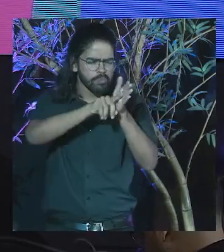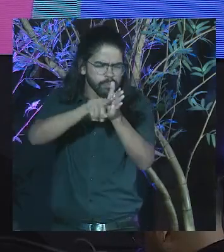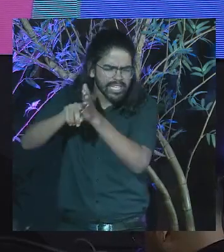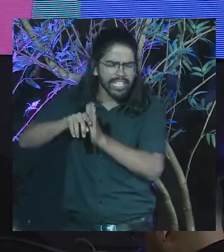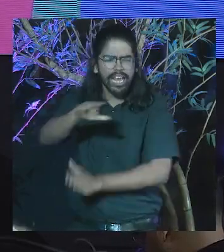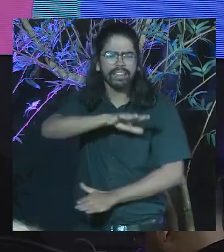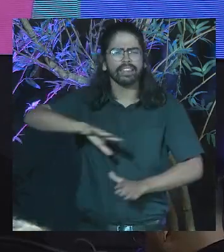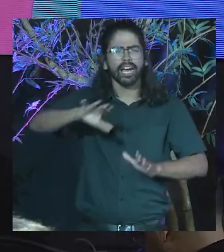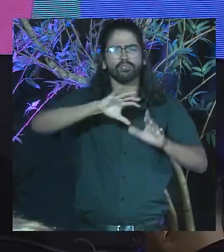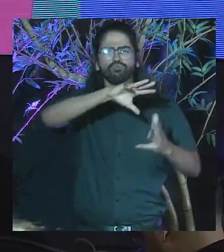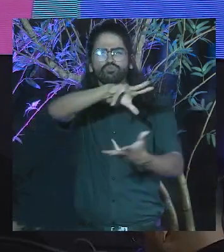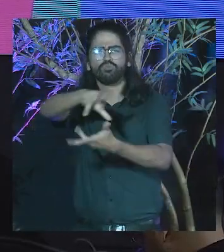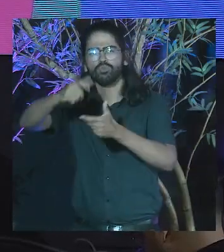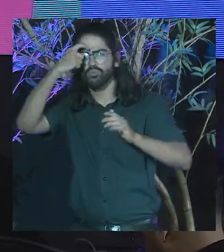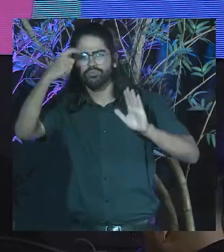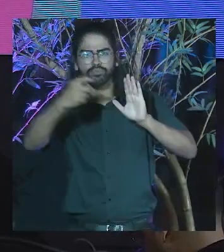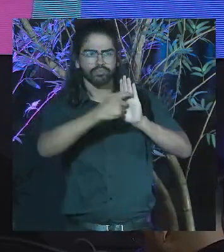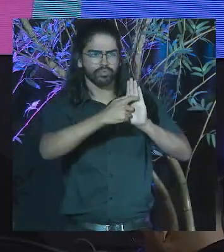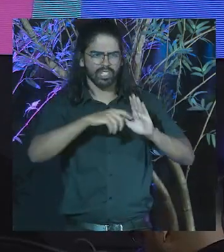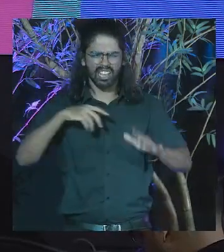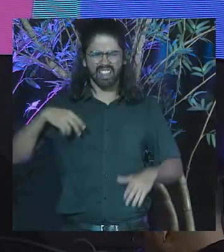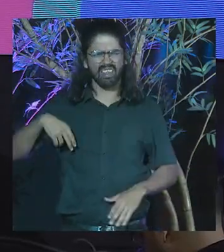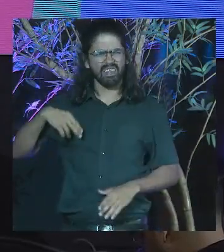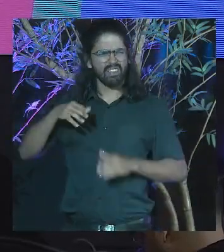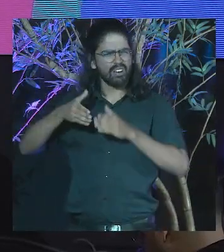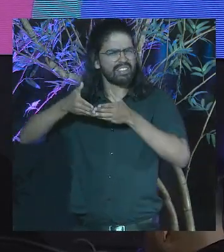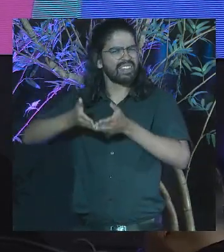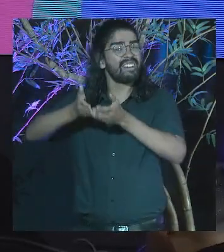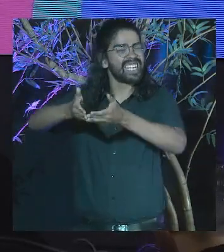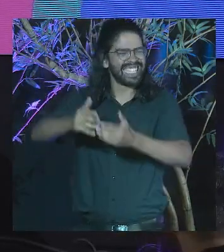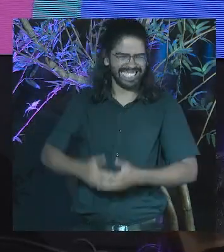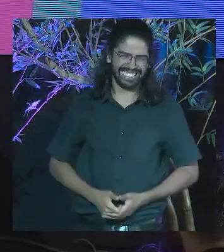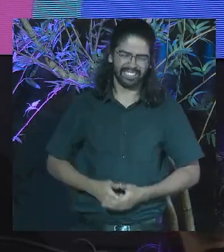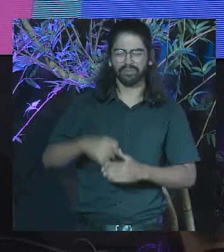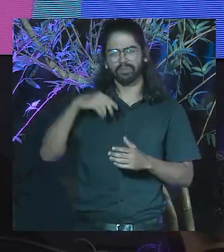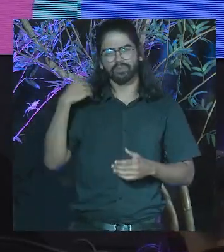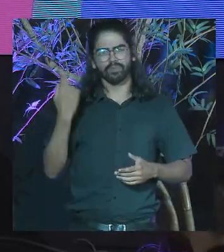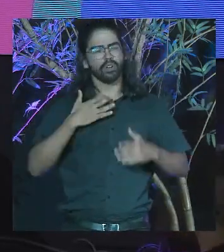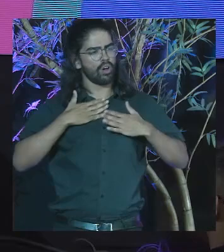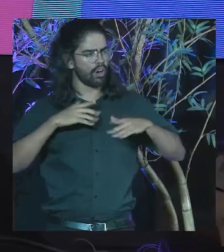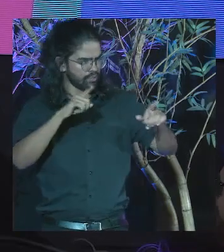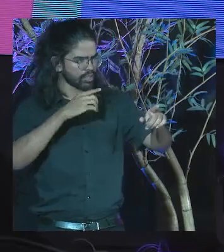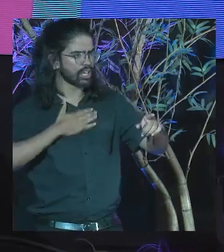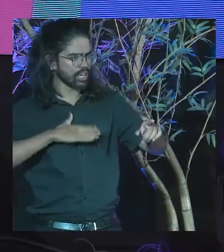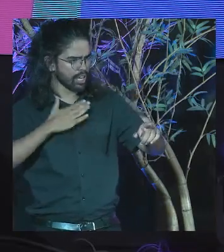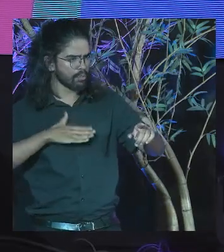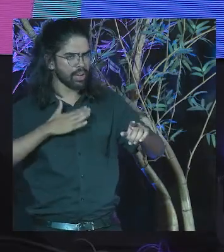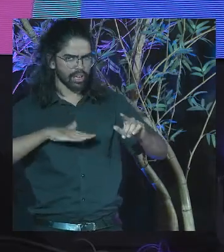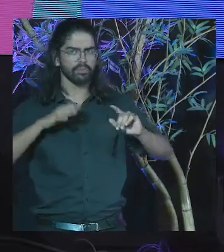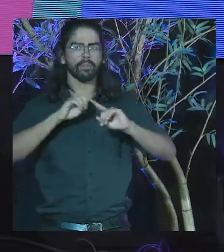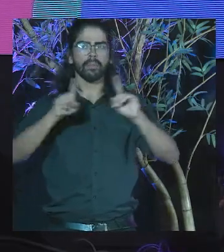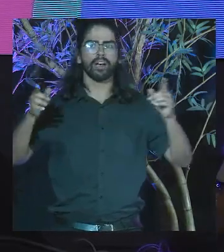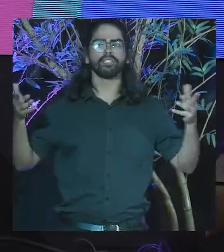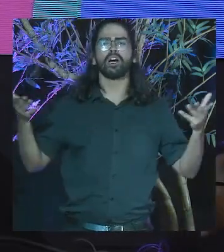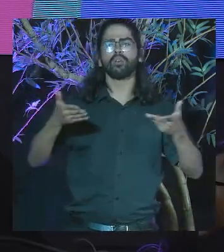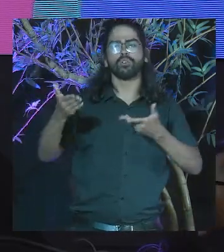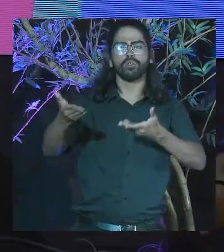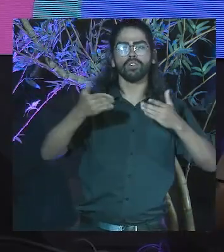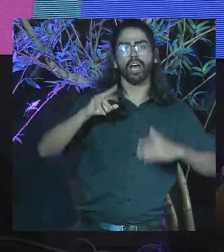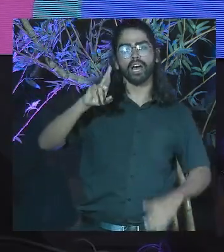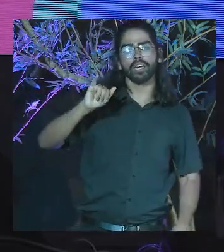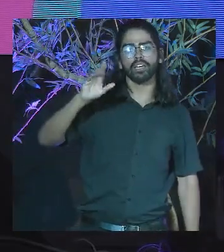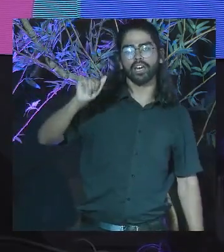beleza. Navegando, eu vou até surgir navegando, que bonito, na área de você pega leve com eles, tá bom? Então quem vai vir aqui pro palco é o